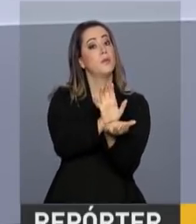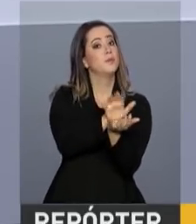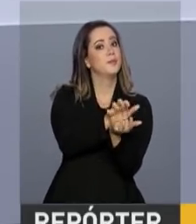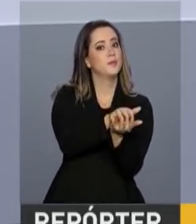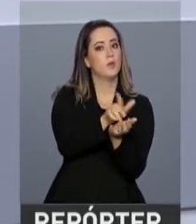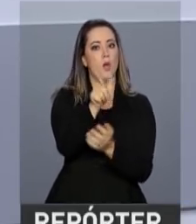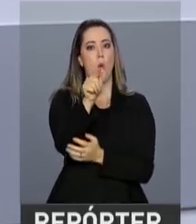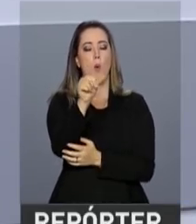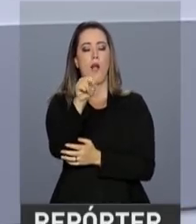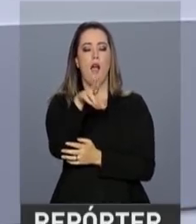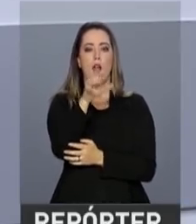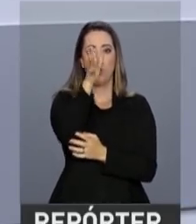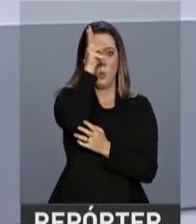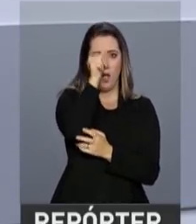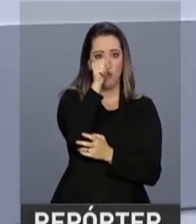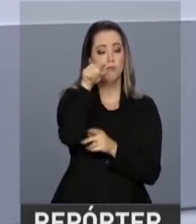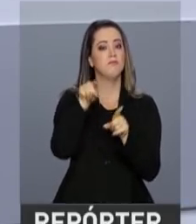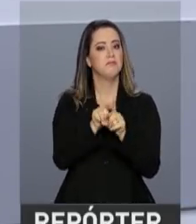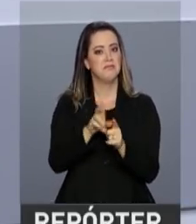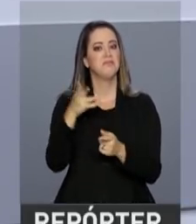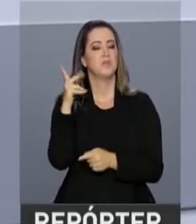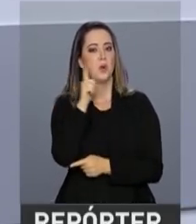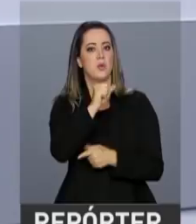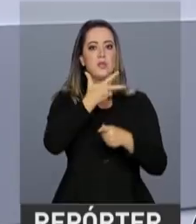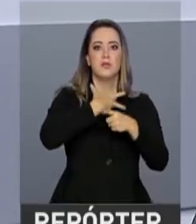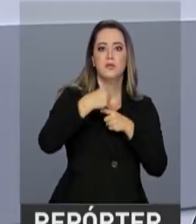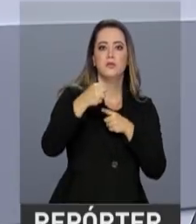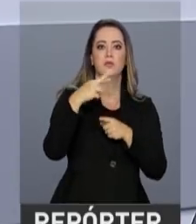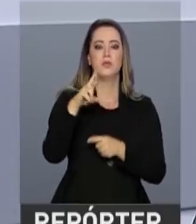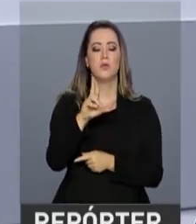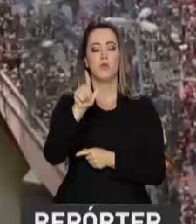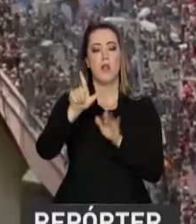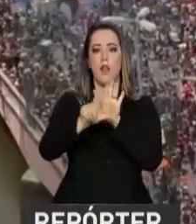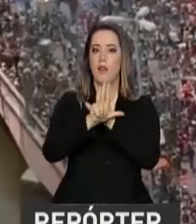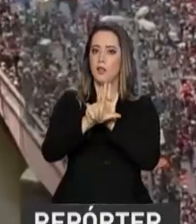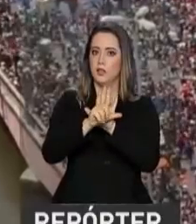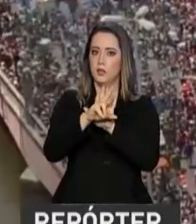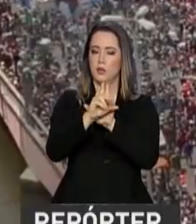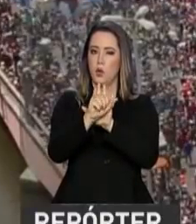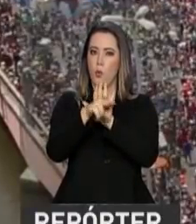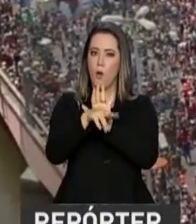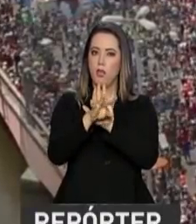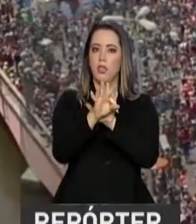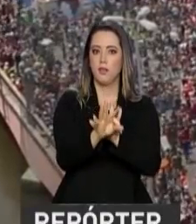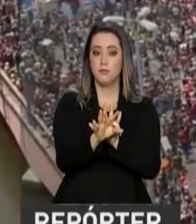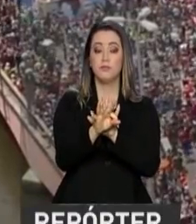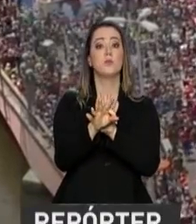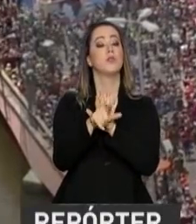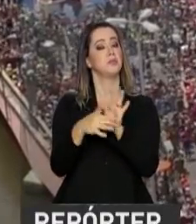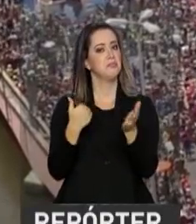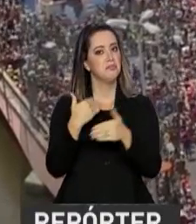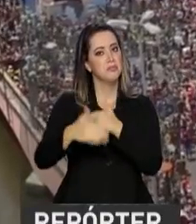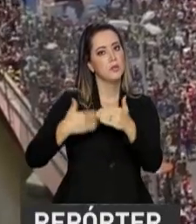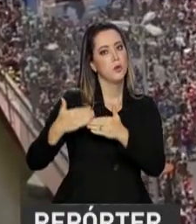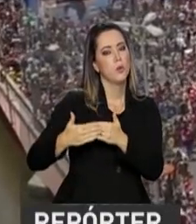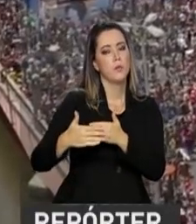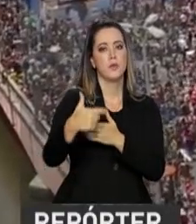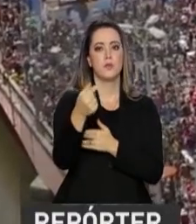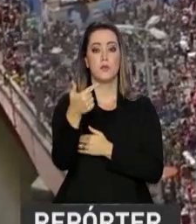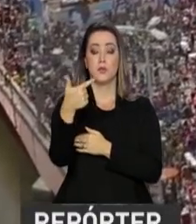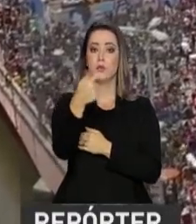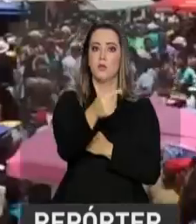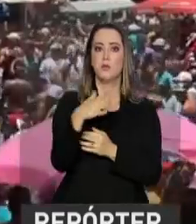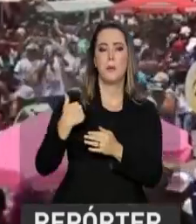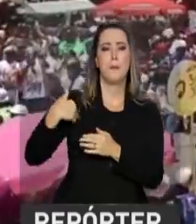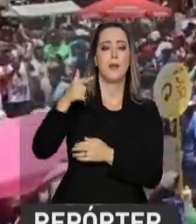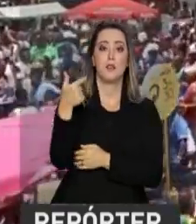galo da madrugada é campeão da lei rouanet de acordo com o ministério da cultura desde 2007 o grupo arrecadou